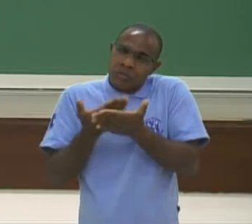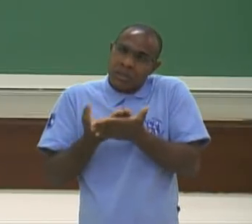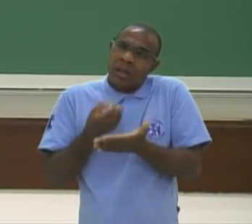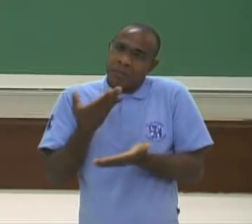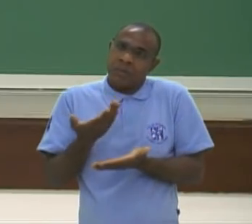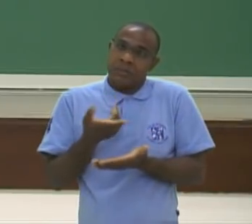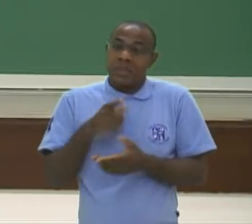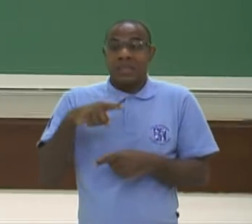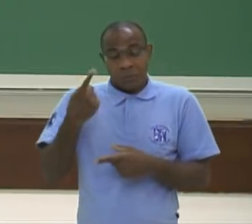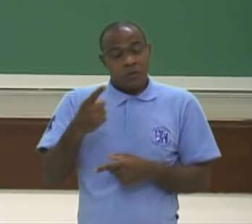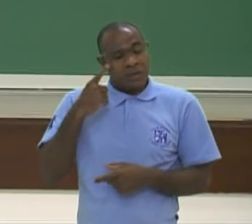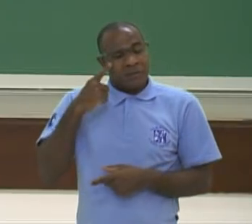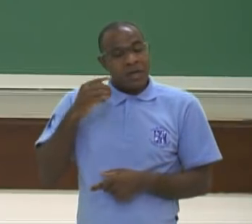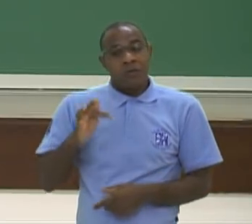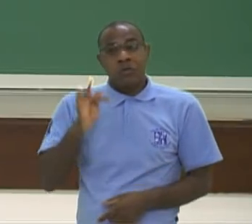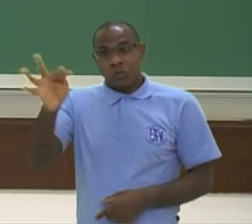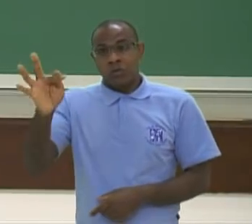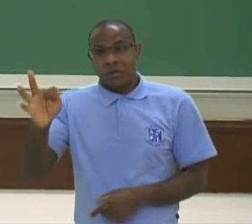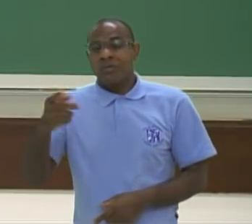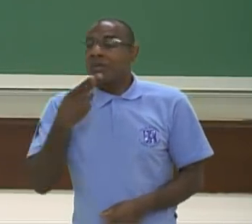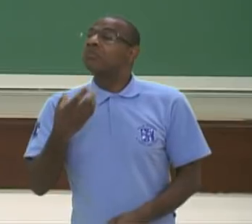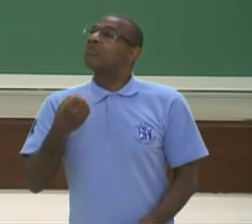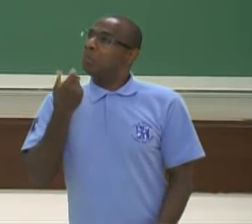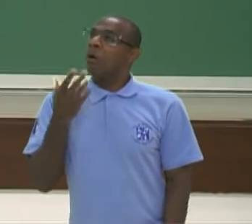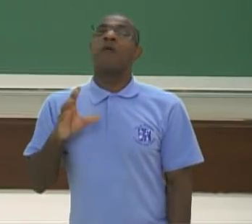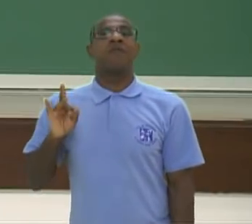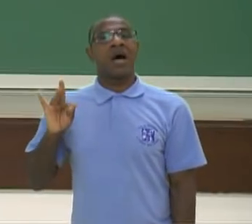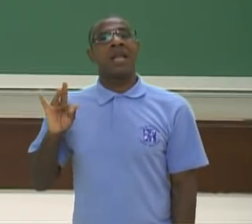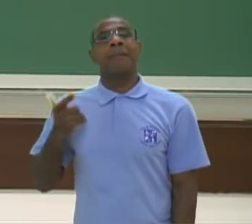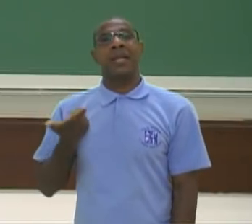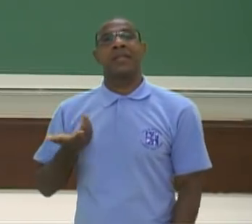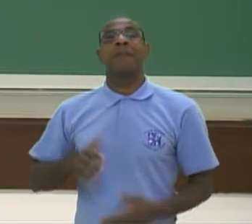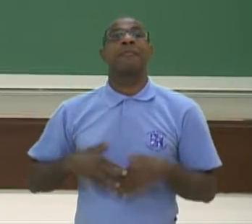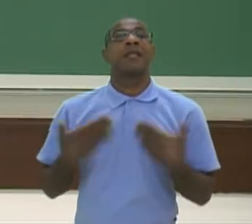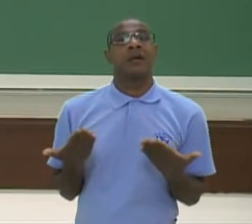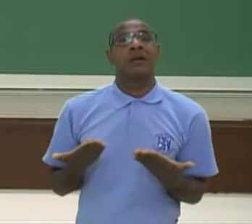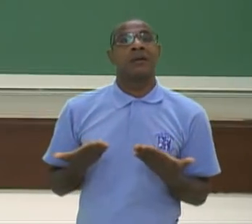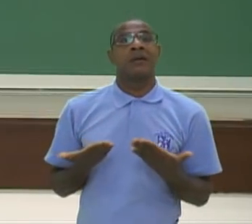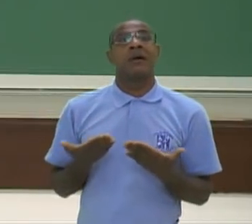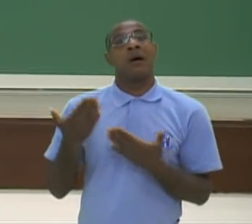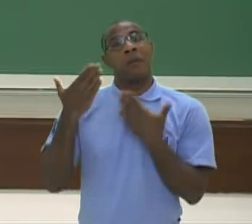valer a pena. Keep safe, que se mantenham seguros. Thank